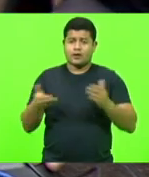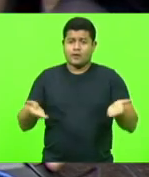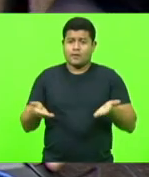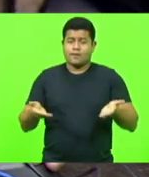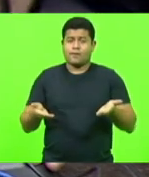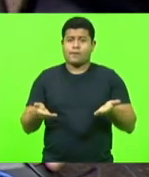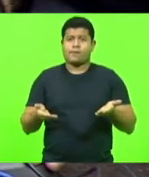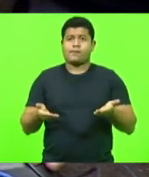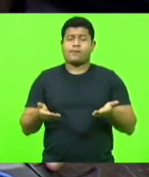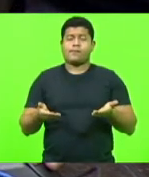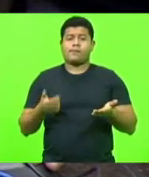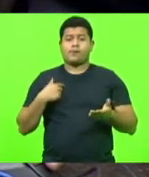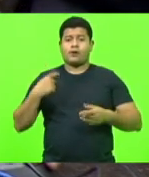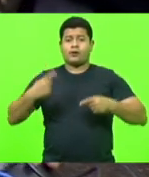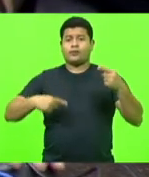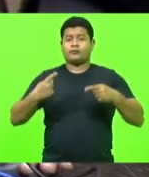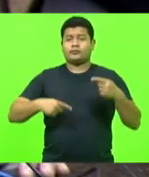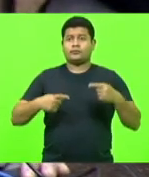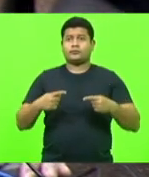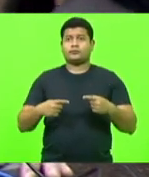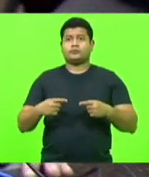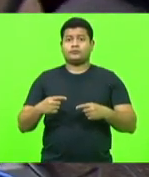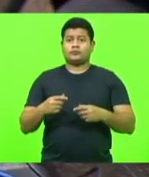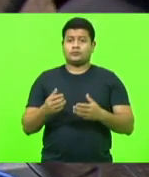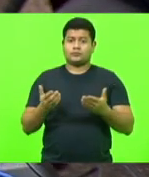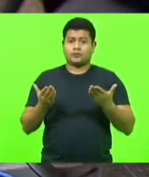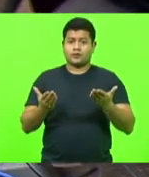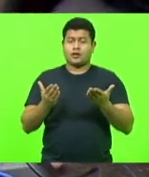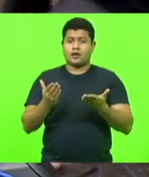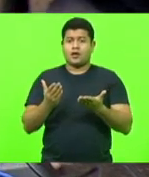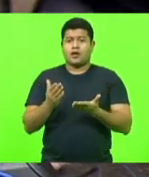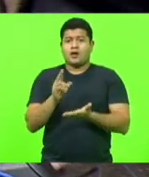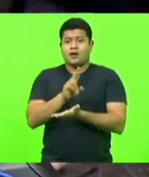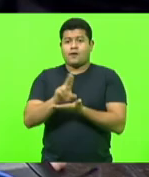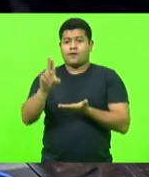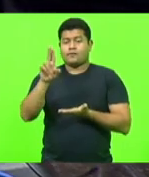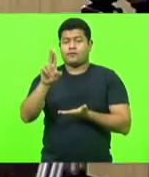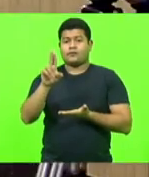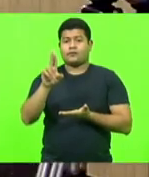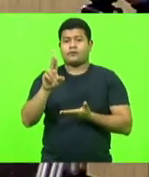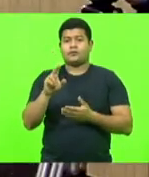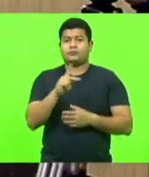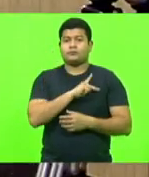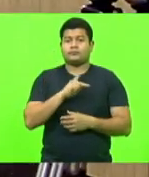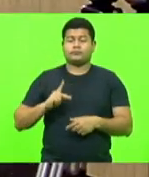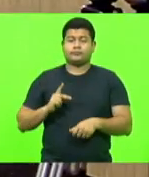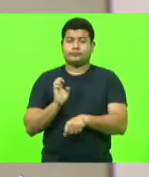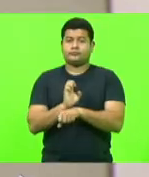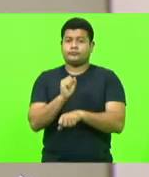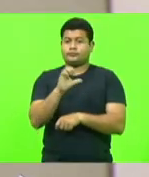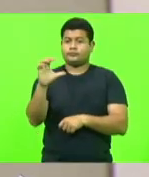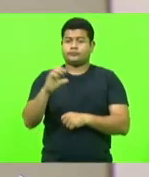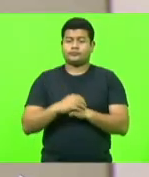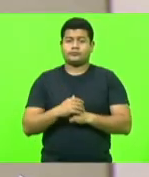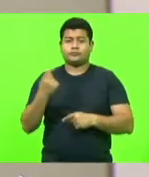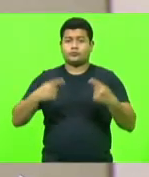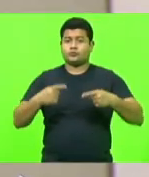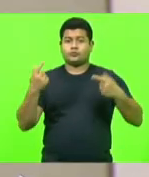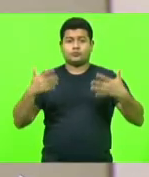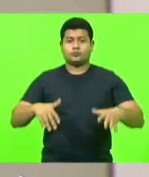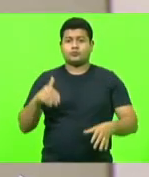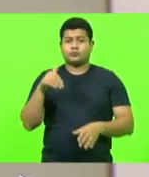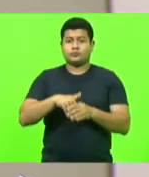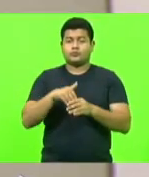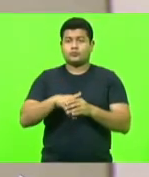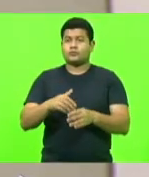debater, discutir esta situação na Universidade Pública de Santa Catarina. Não havendo mais quem queira discutir, em